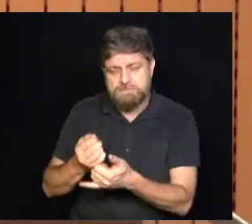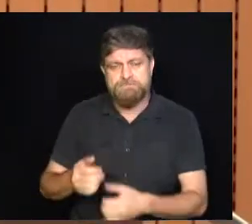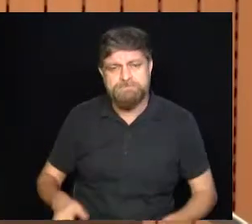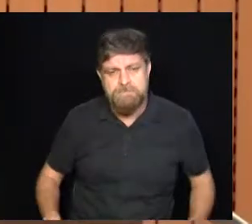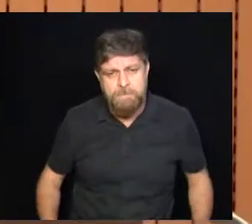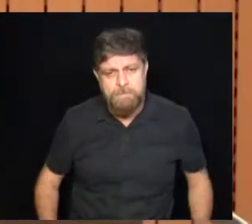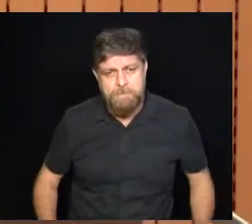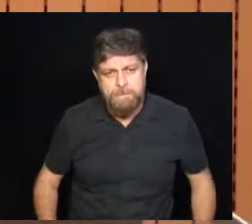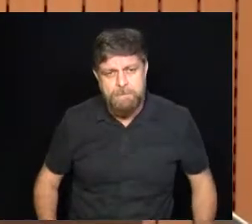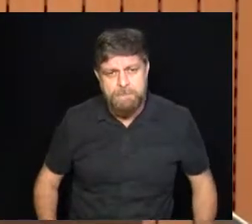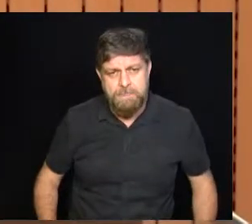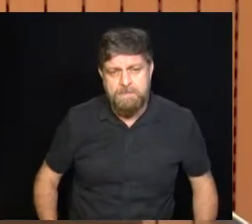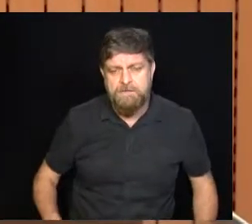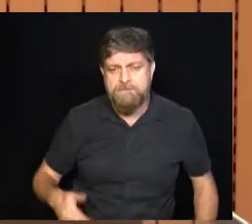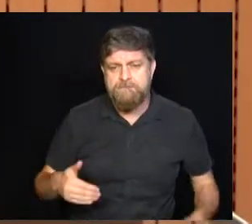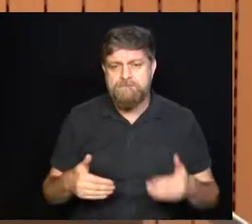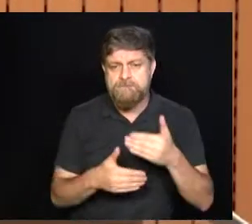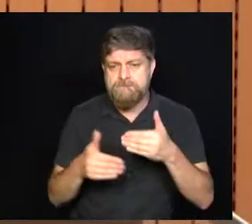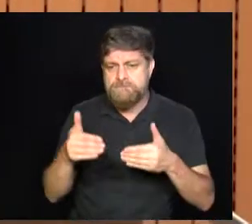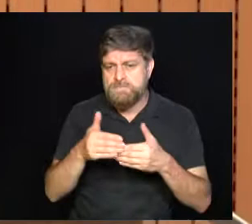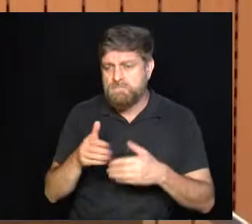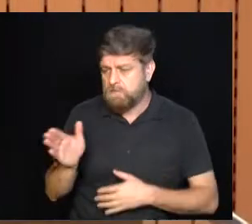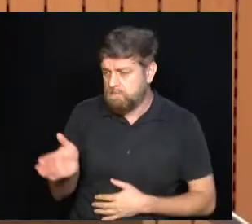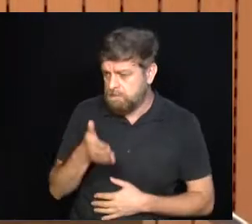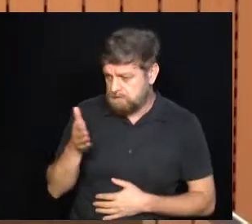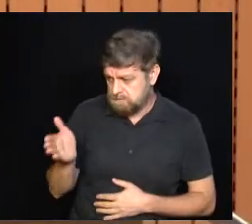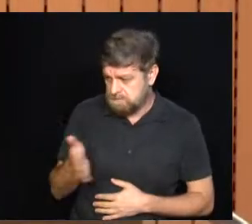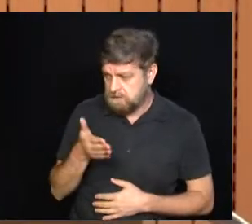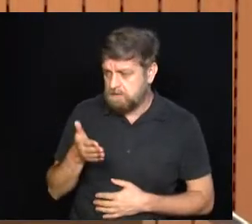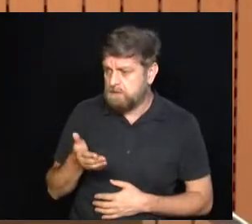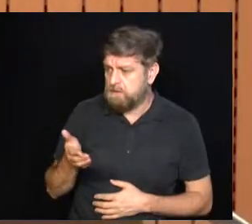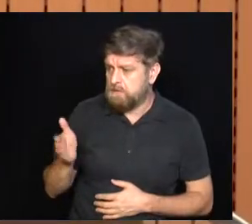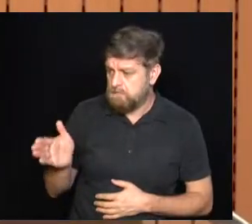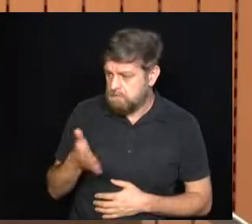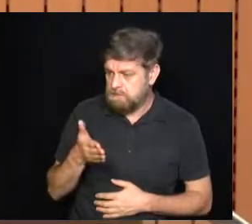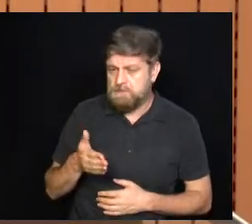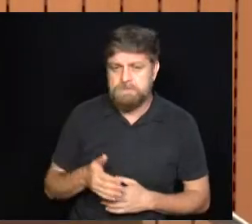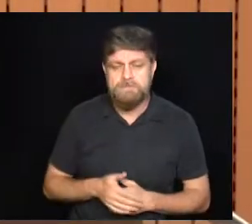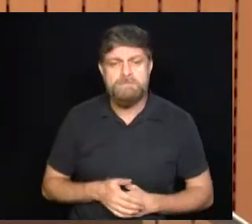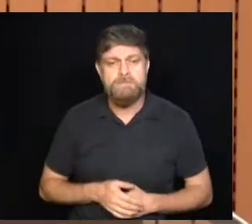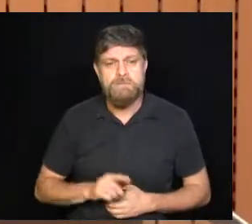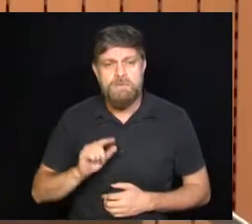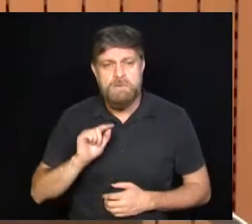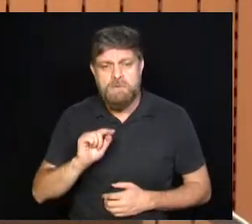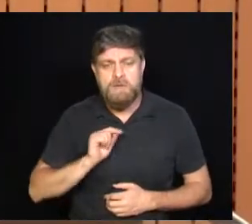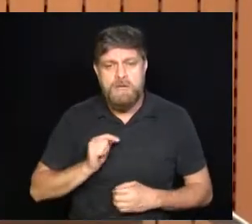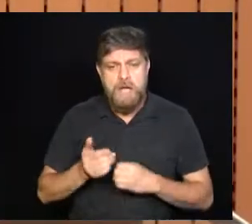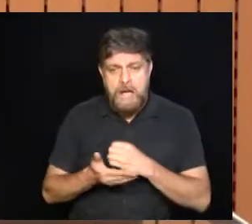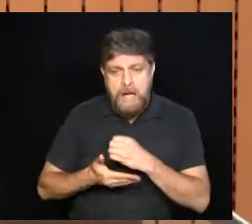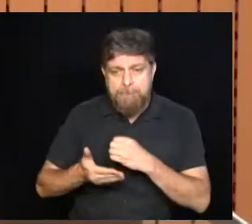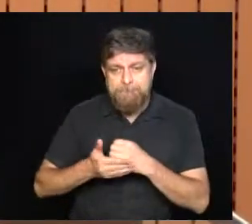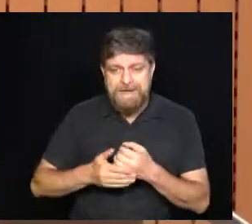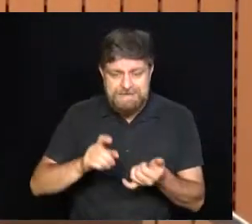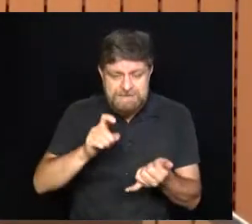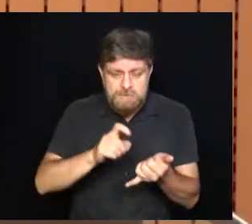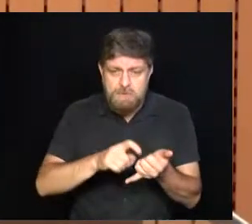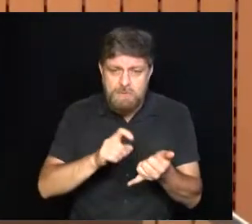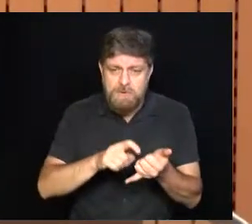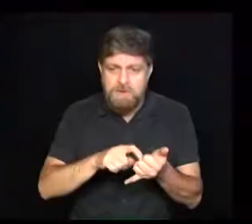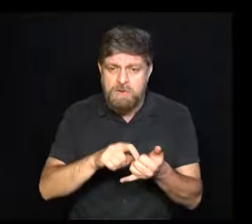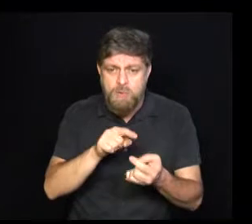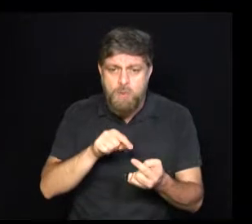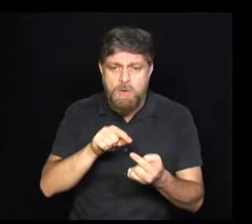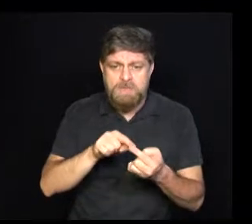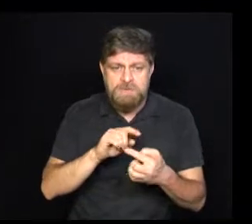seguir, Laísna, por favor, pode passar. Mais um. Então, as premissas do botão, né, é a segurança